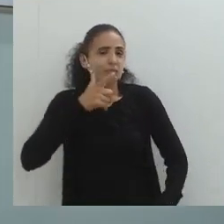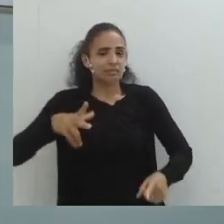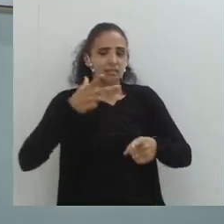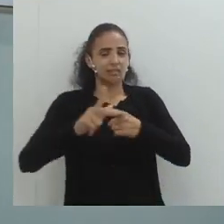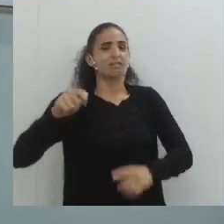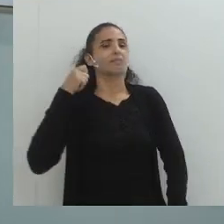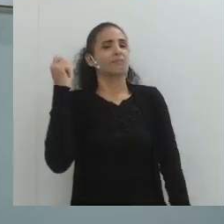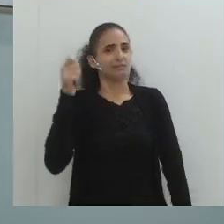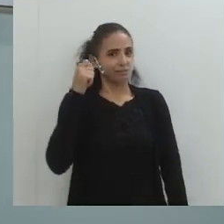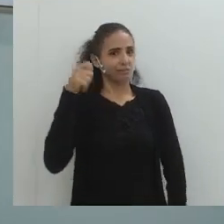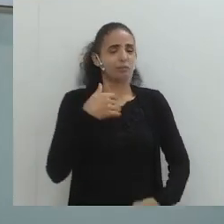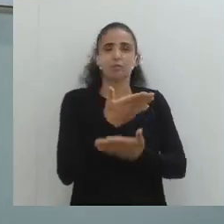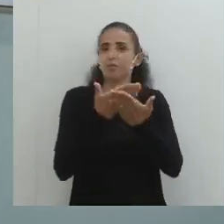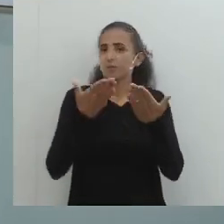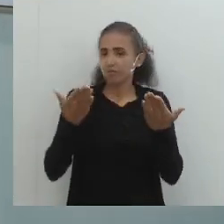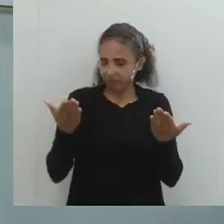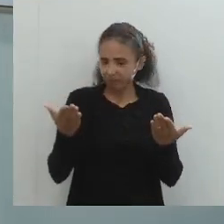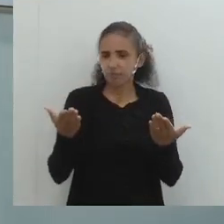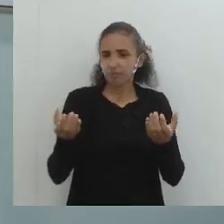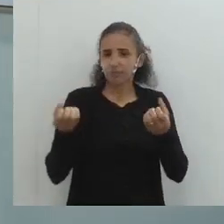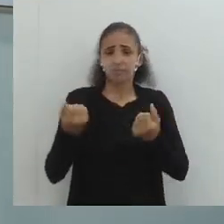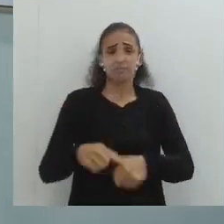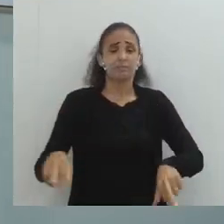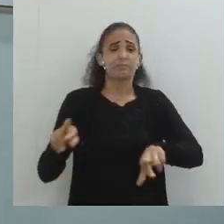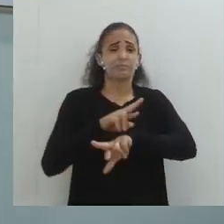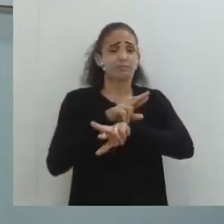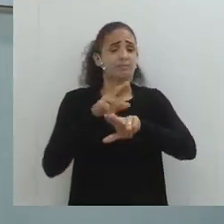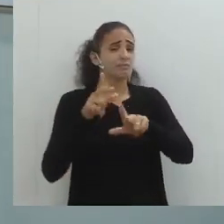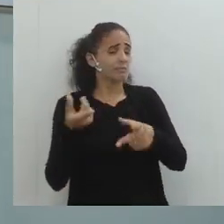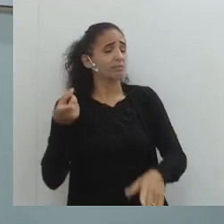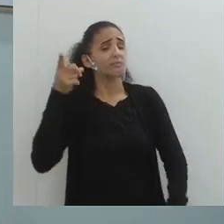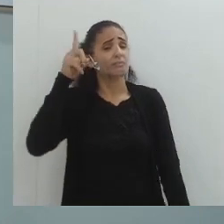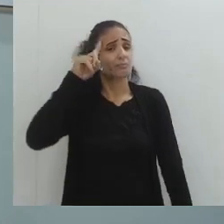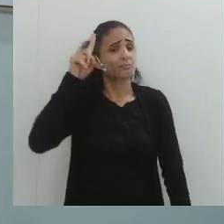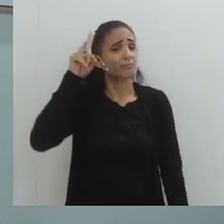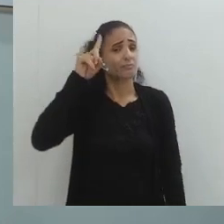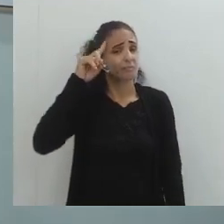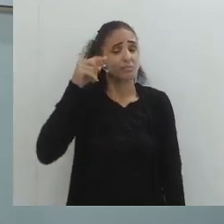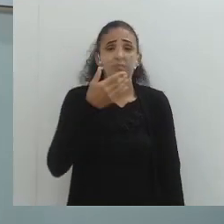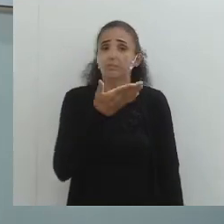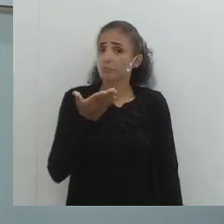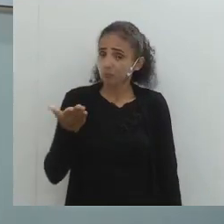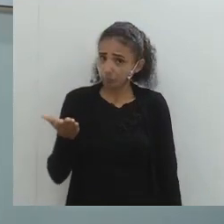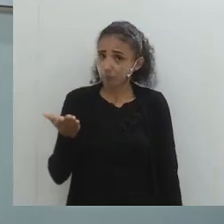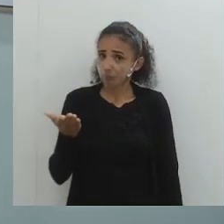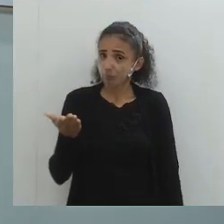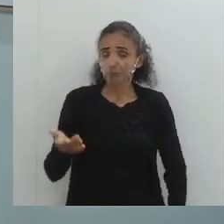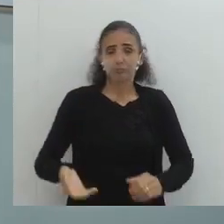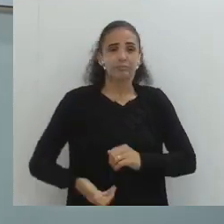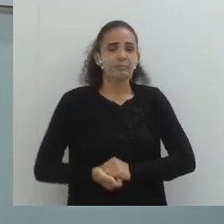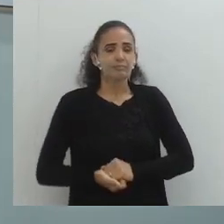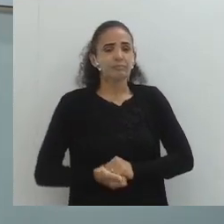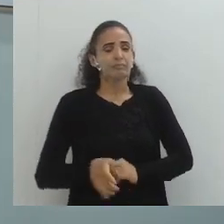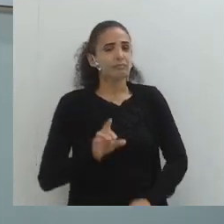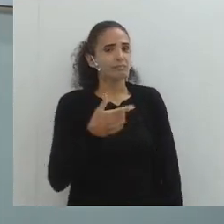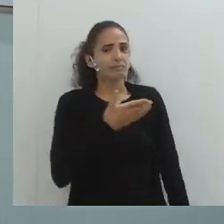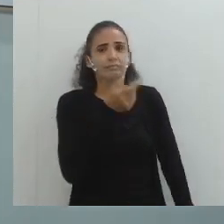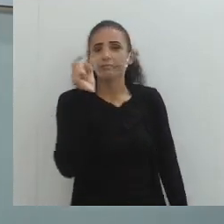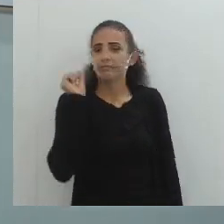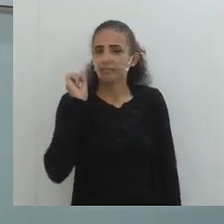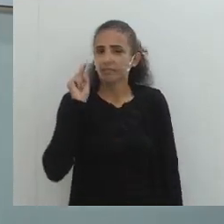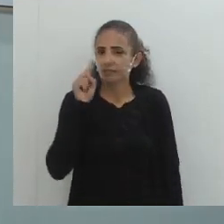vitória. E aí ele diz, diferentemente da vida cotidiana, tá certo? Então, se